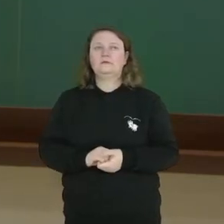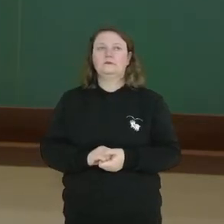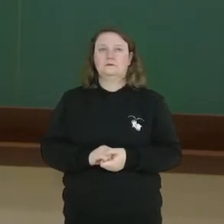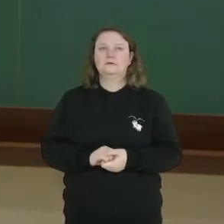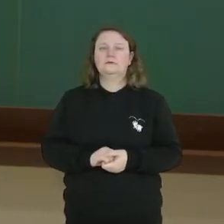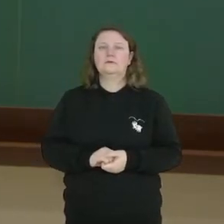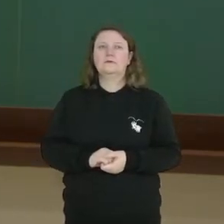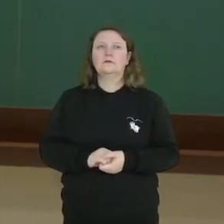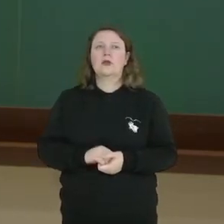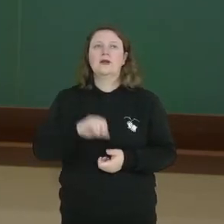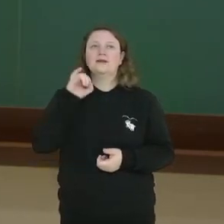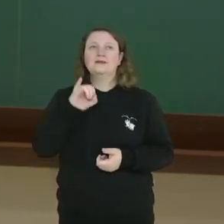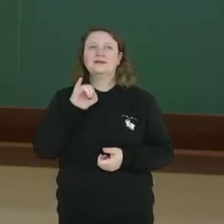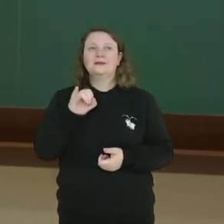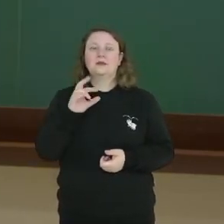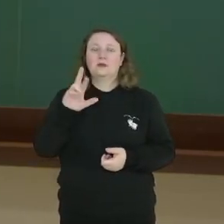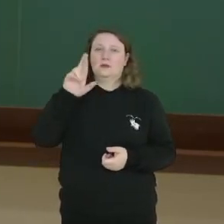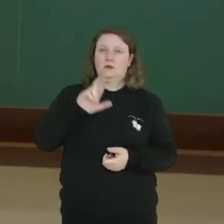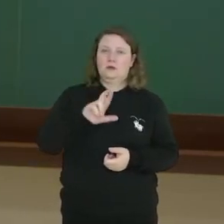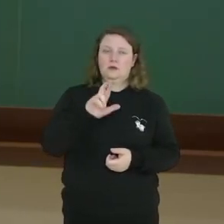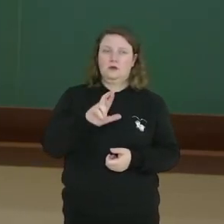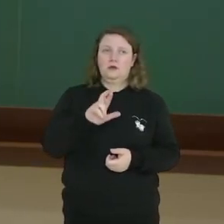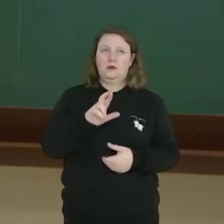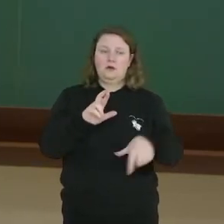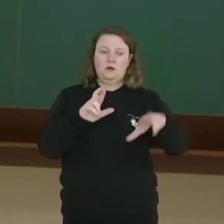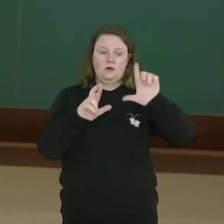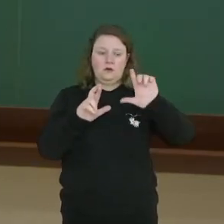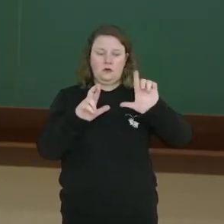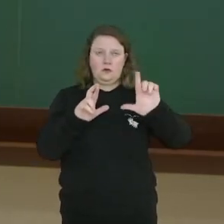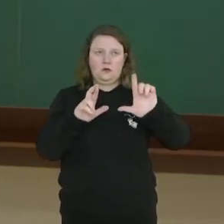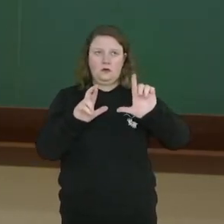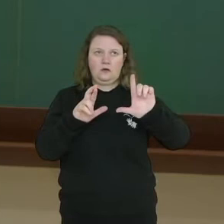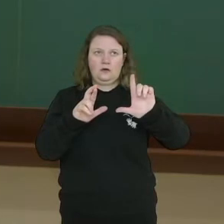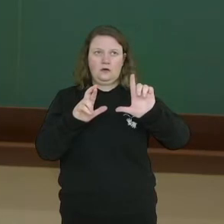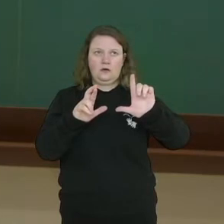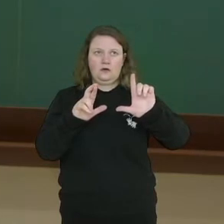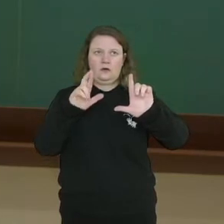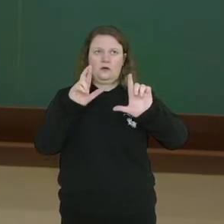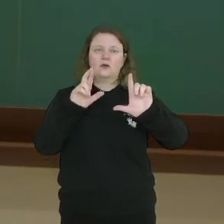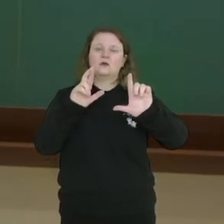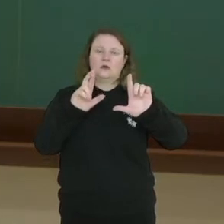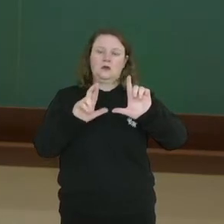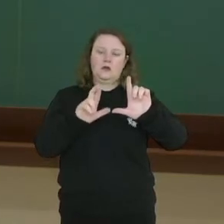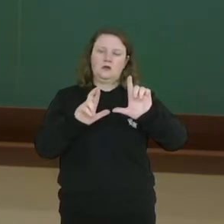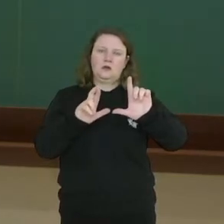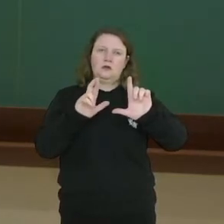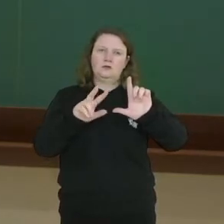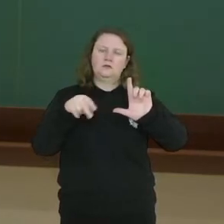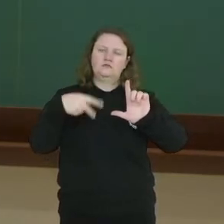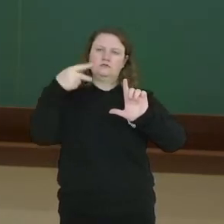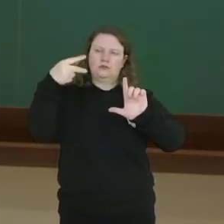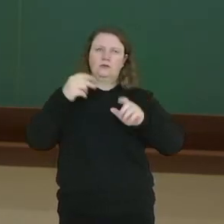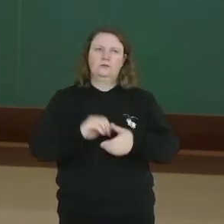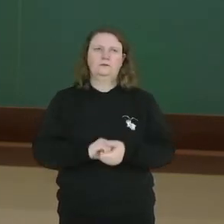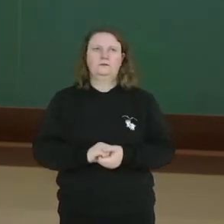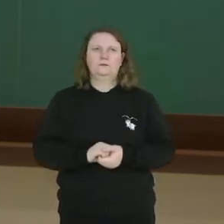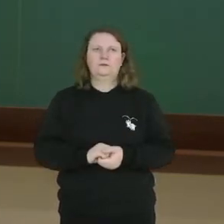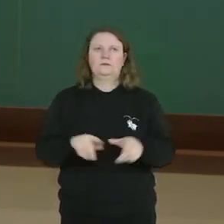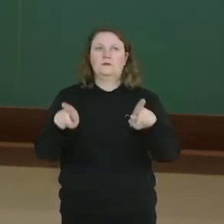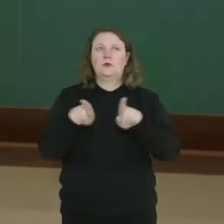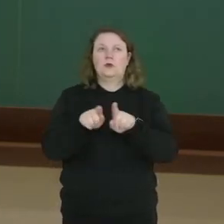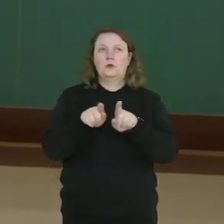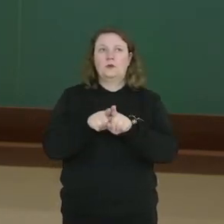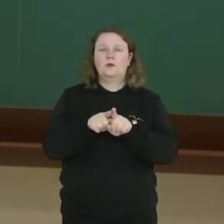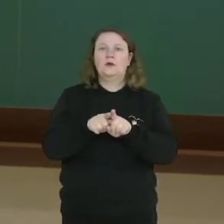de 2. Se eu tiver o R, o lado vai ser R raiz de 2, tá? Se eu tiver o lado, daí que eu